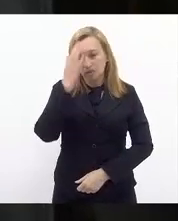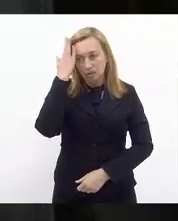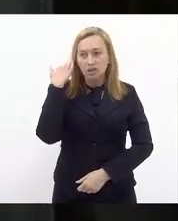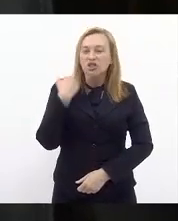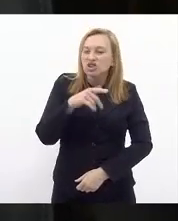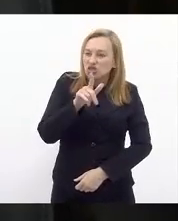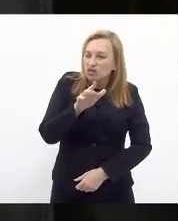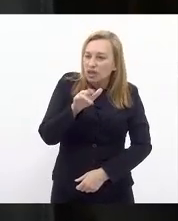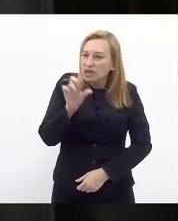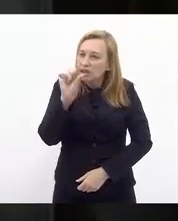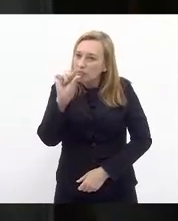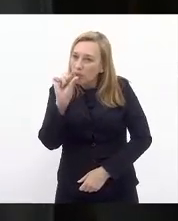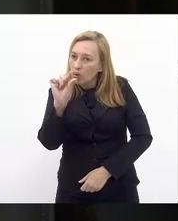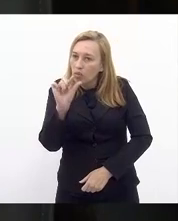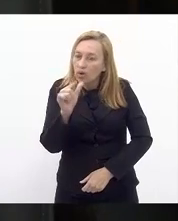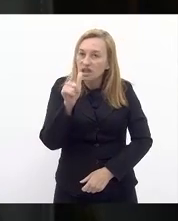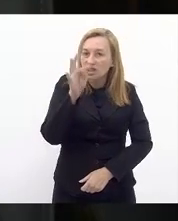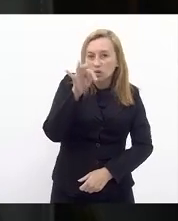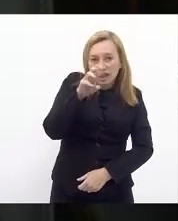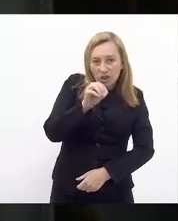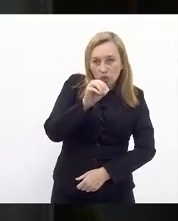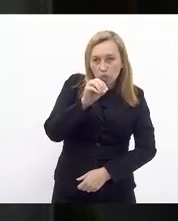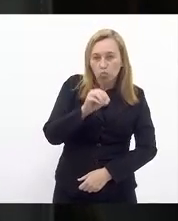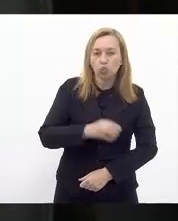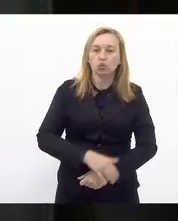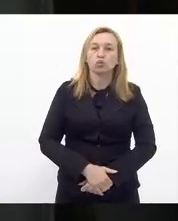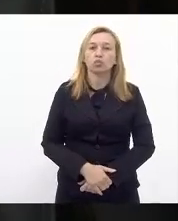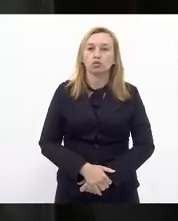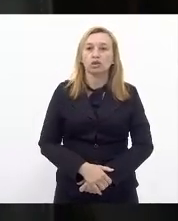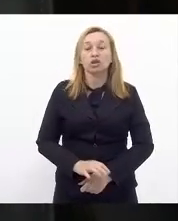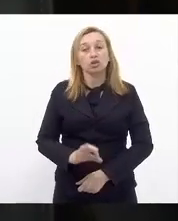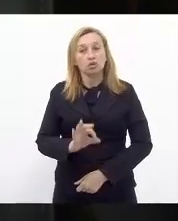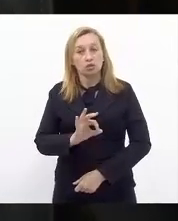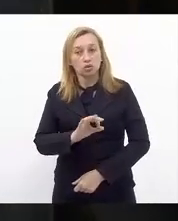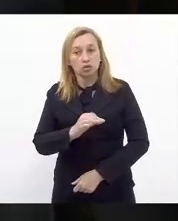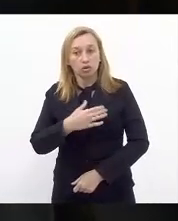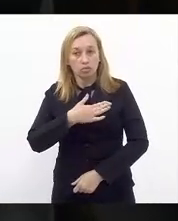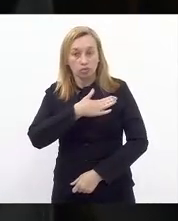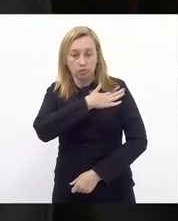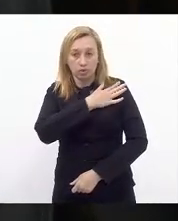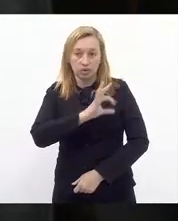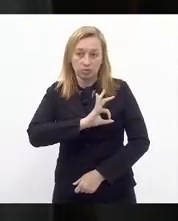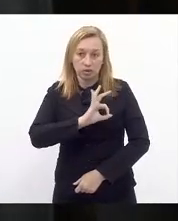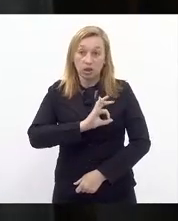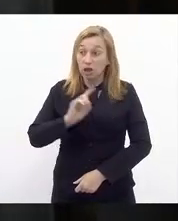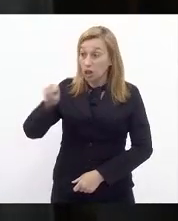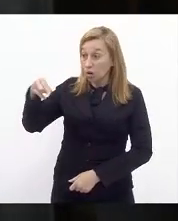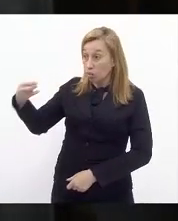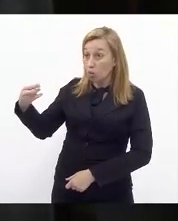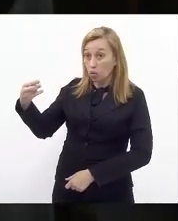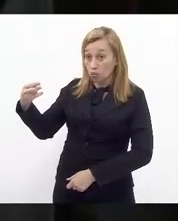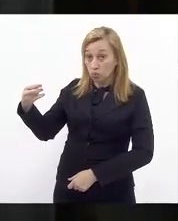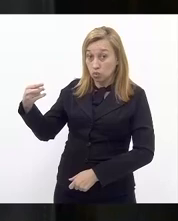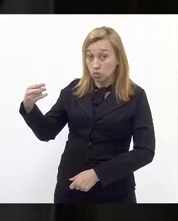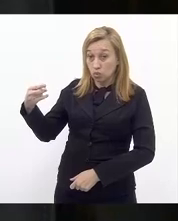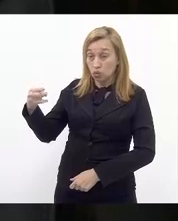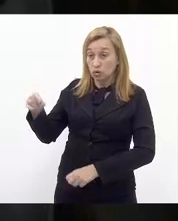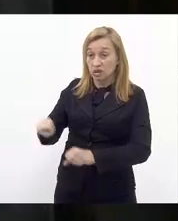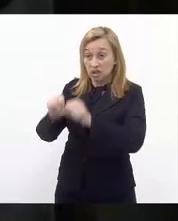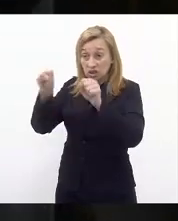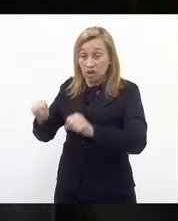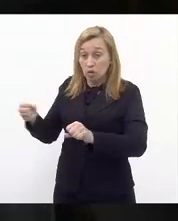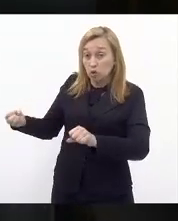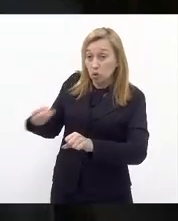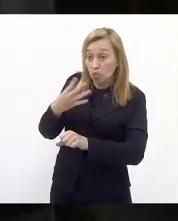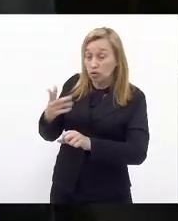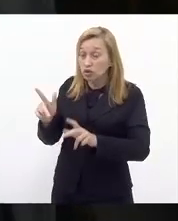pequena diferença entre o teto dos militares que é um outro regime novo